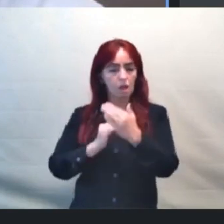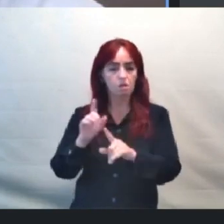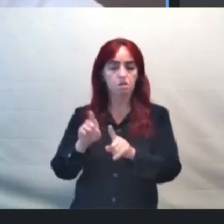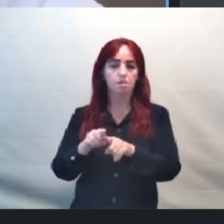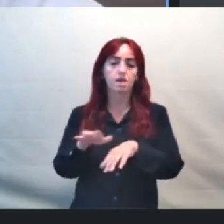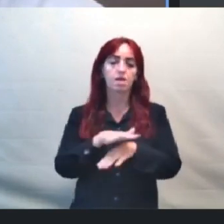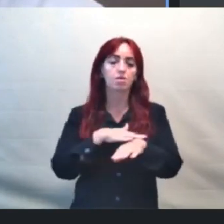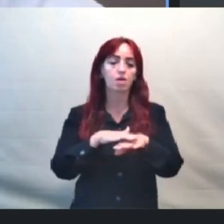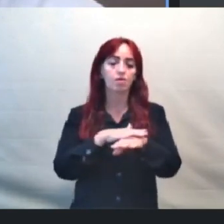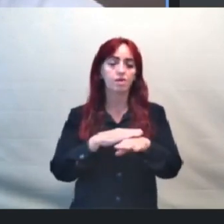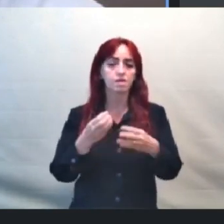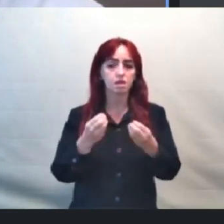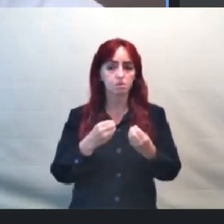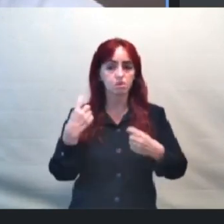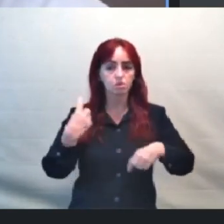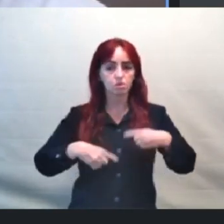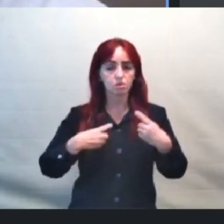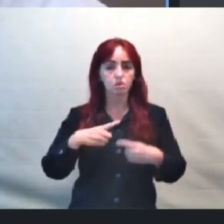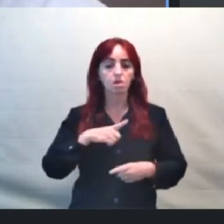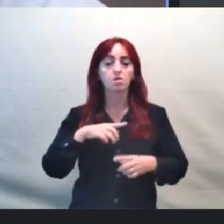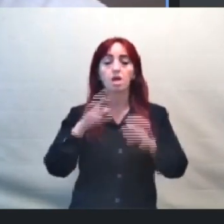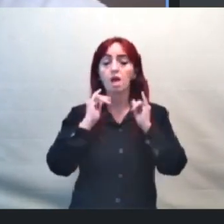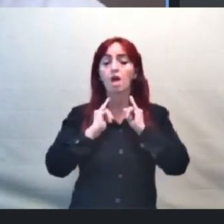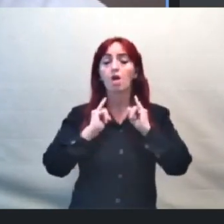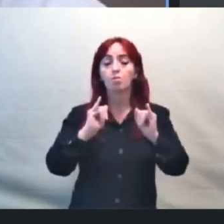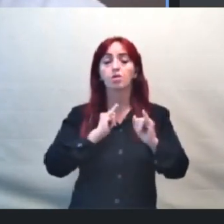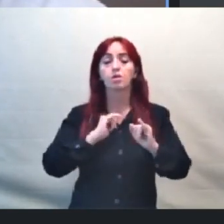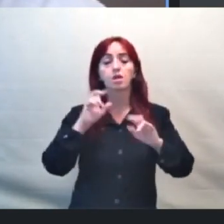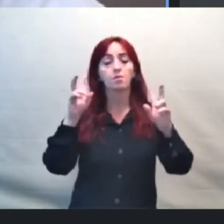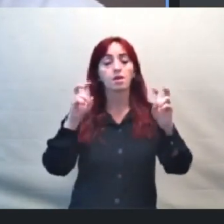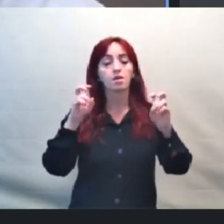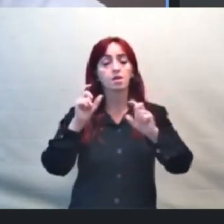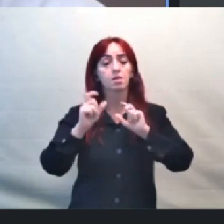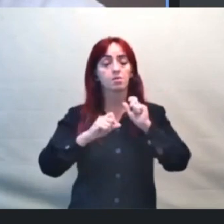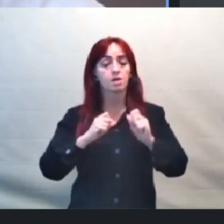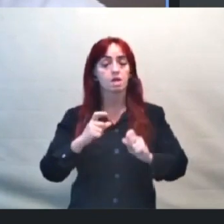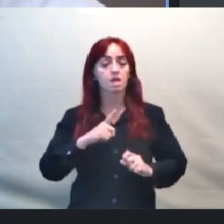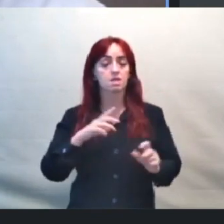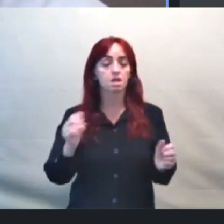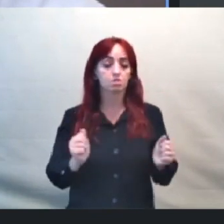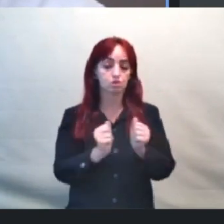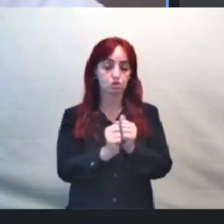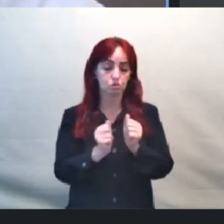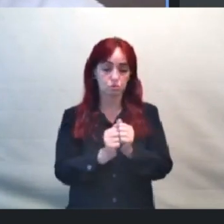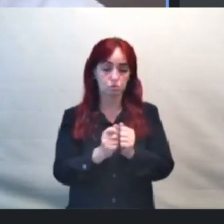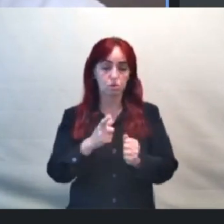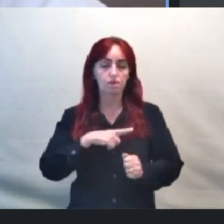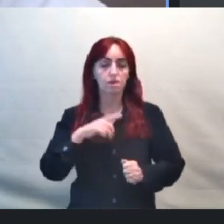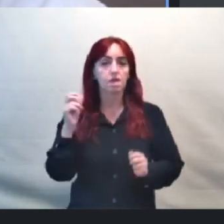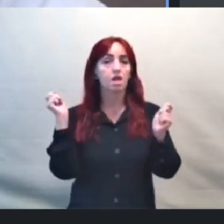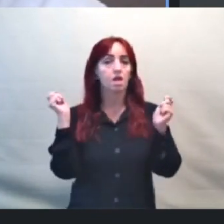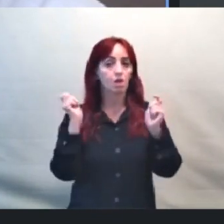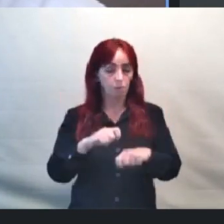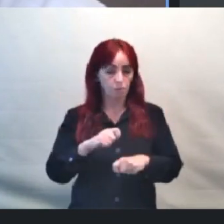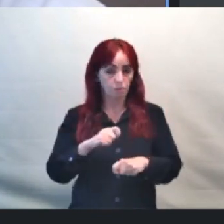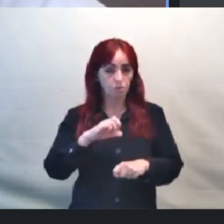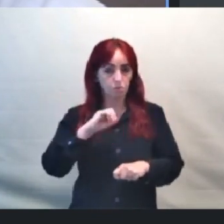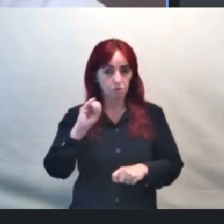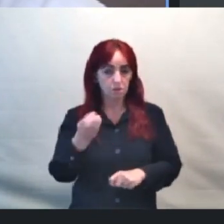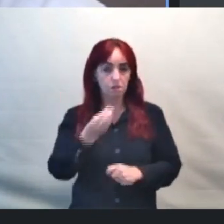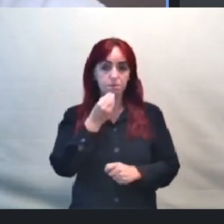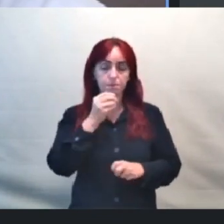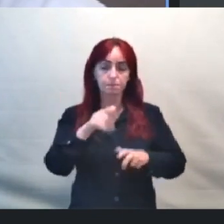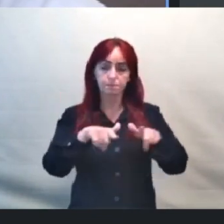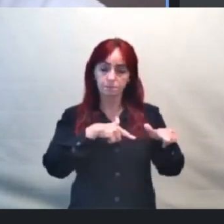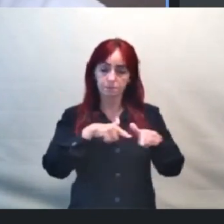o programa Estamos Juntos, e vai buscar trazer oportunidade de trabalho e emprego para essas pessoas em situação de rua, e vai buscar